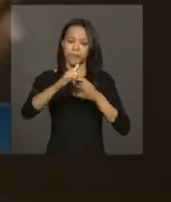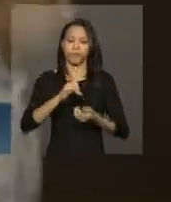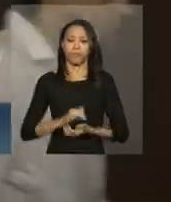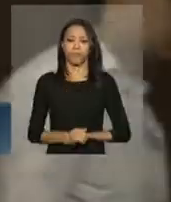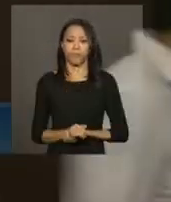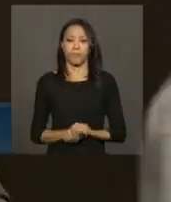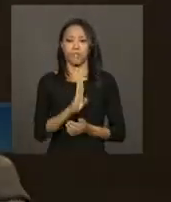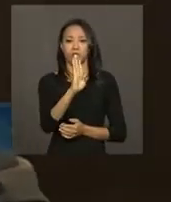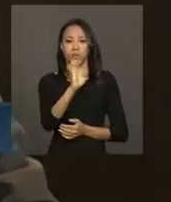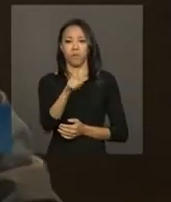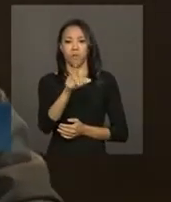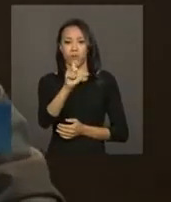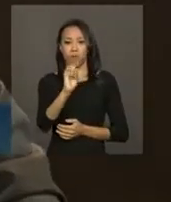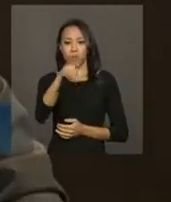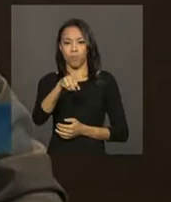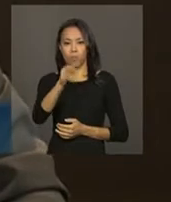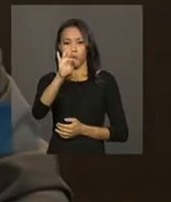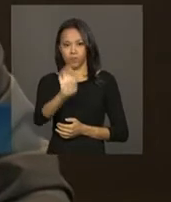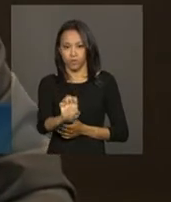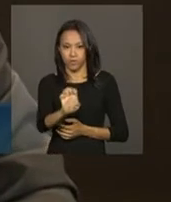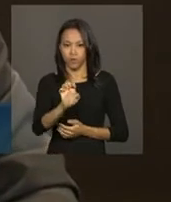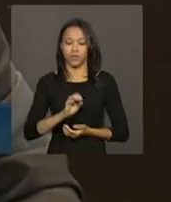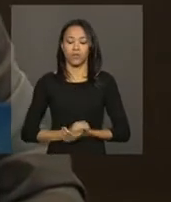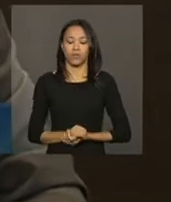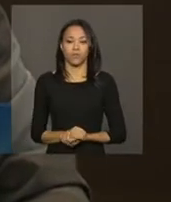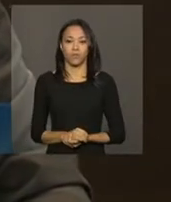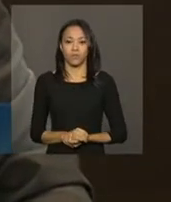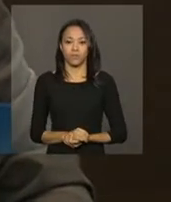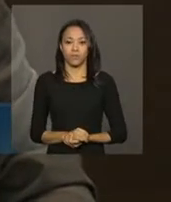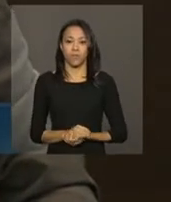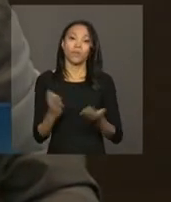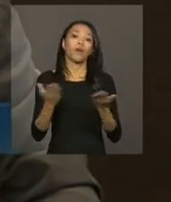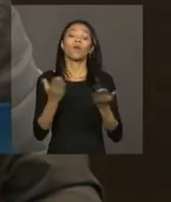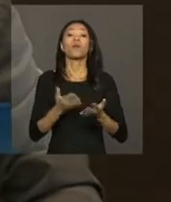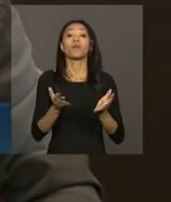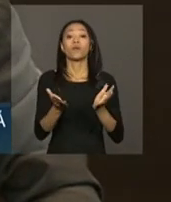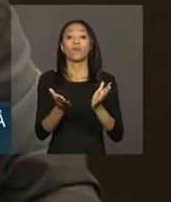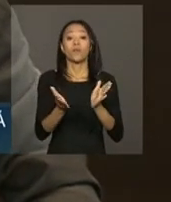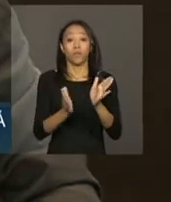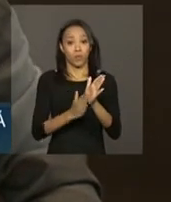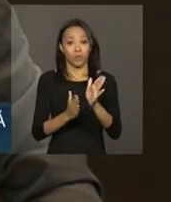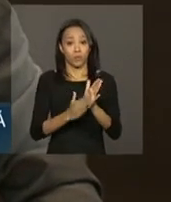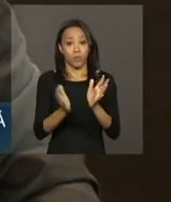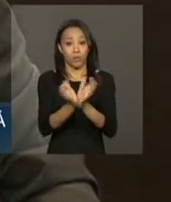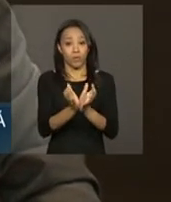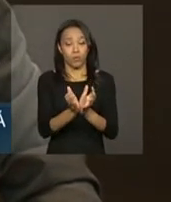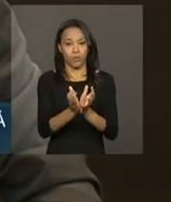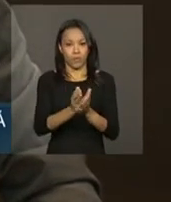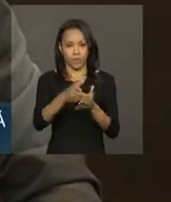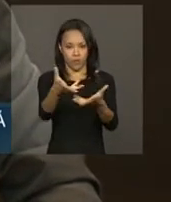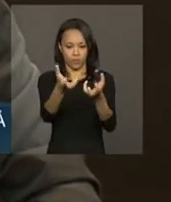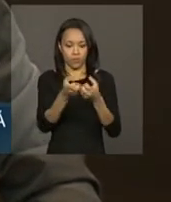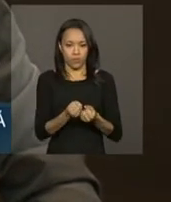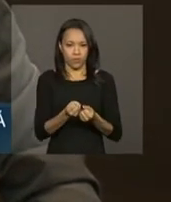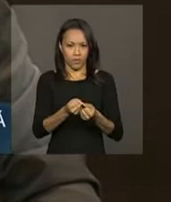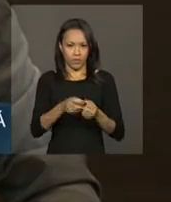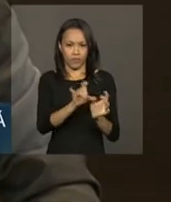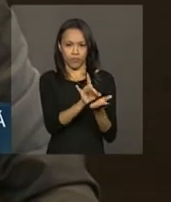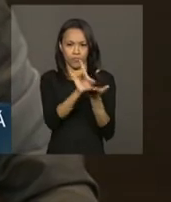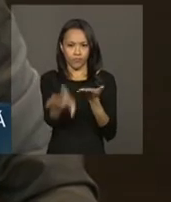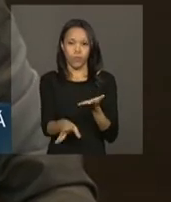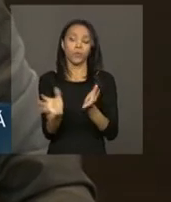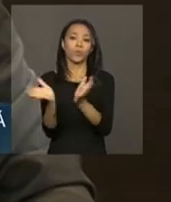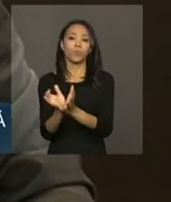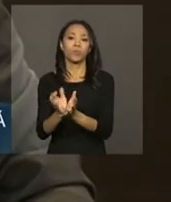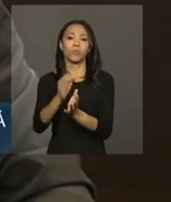transmissão de Belo Monte em razão de haver propostas válidas para o lote AB descartaria os envelopes entregues para os lotes a